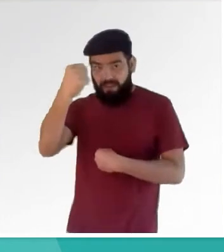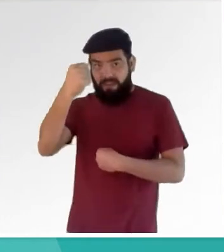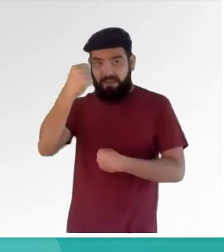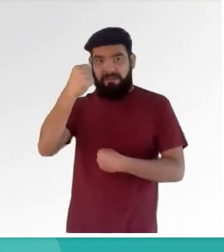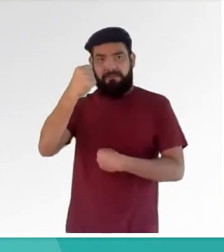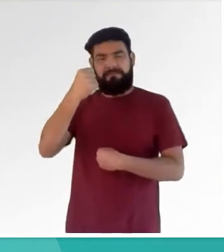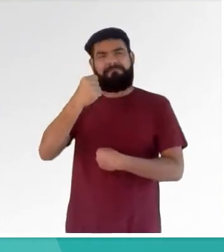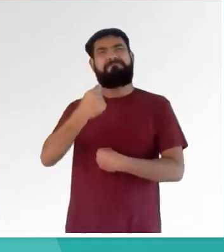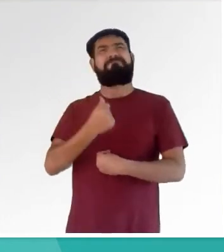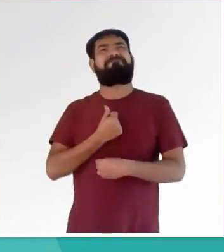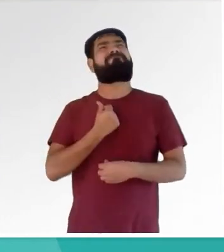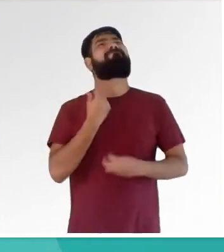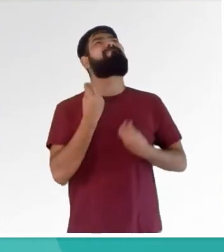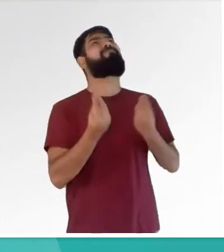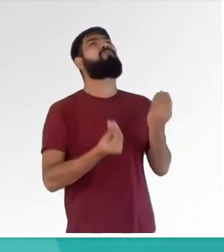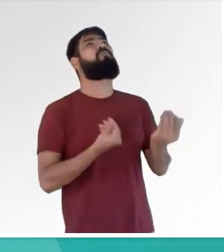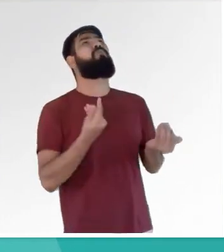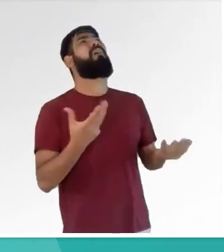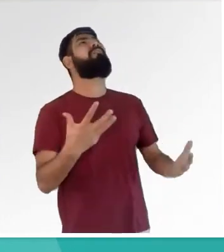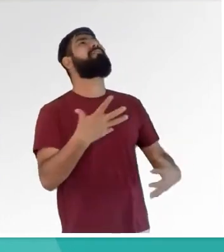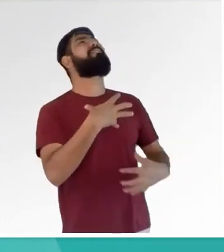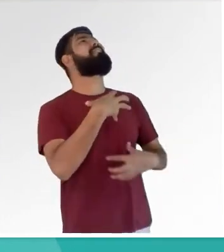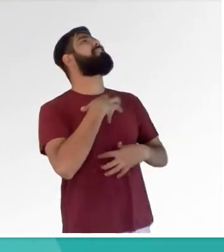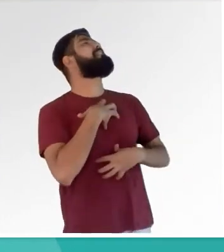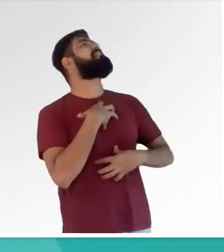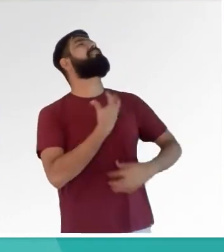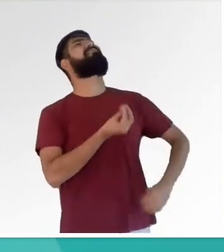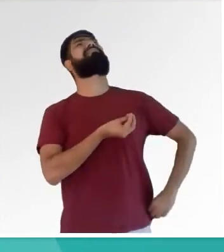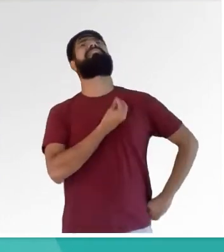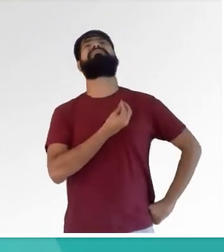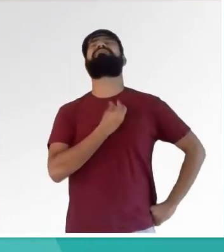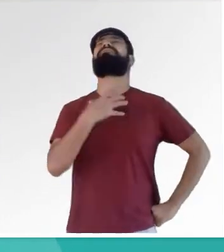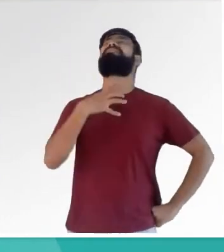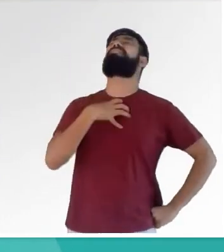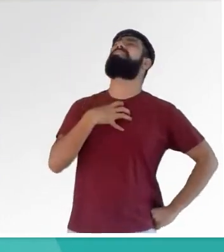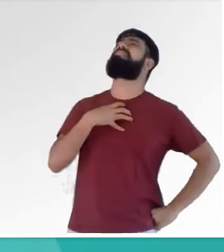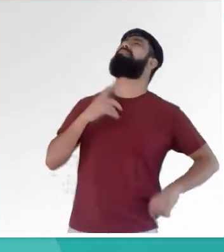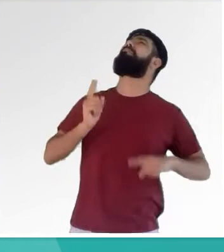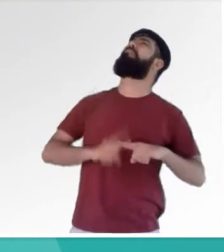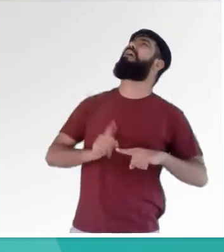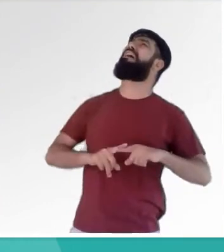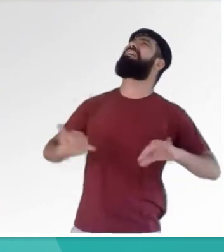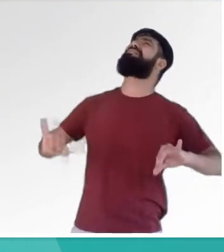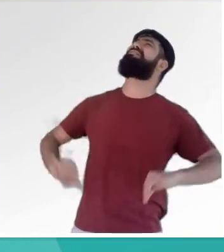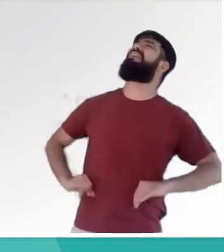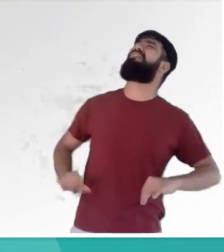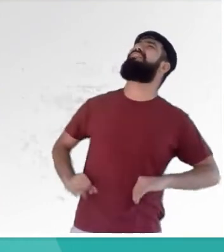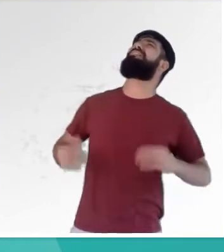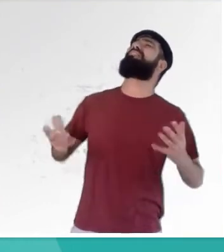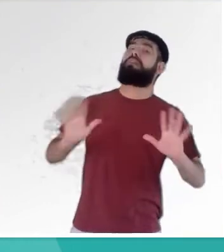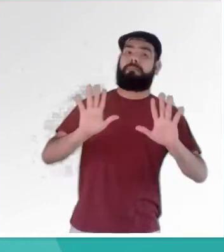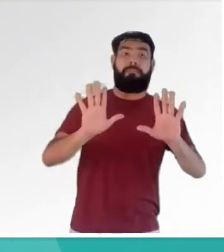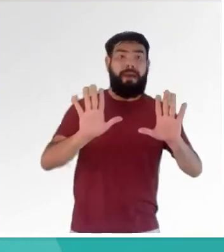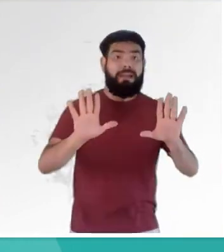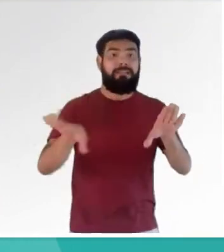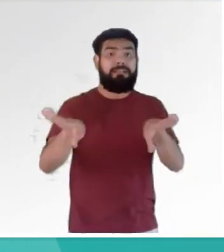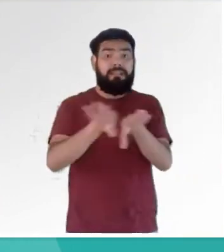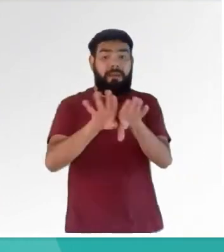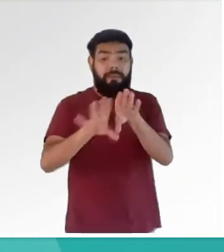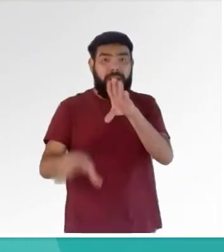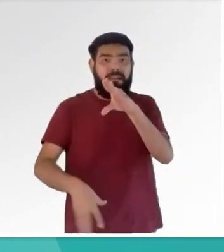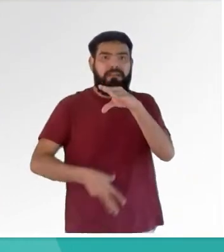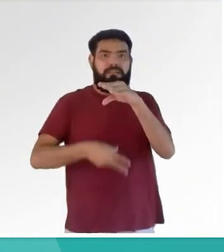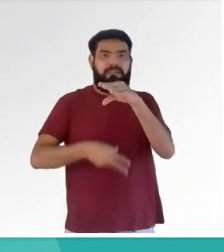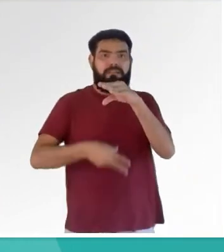sentido na sua vida, busquem um sentido para os sofrimentos, mas também, né, que